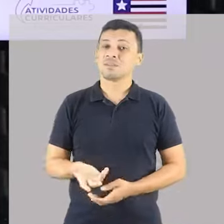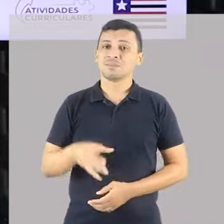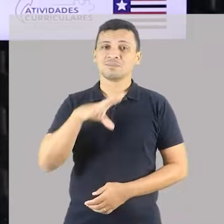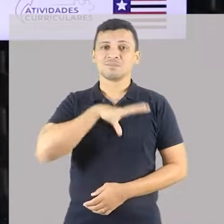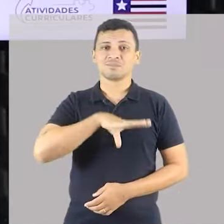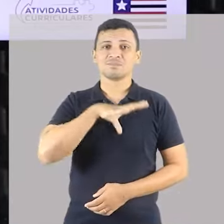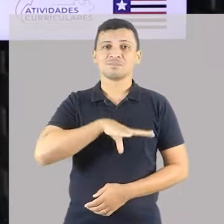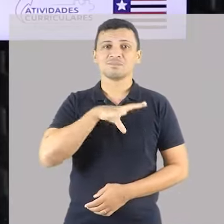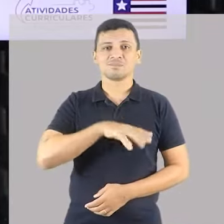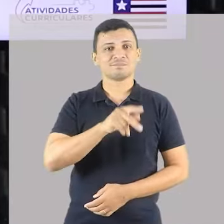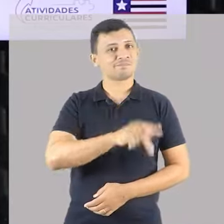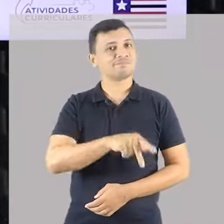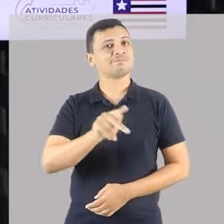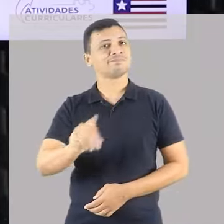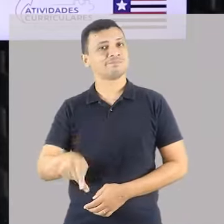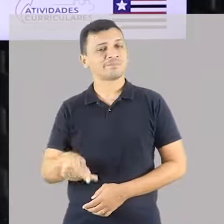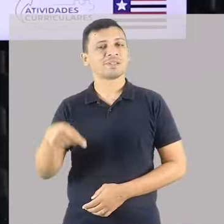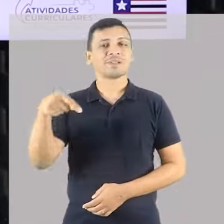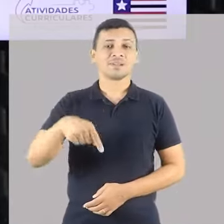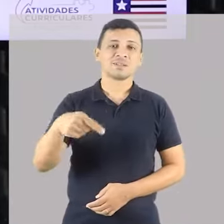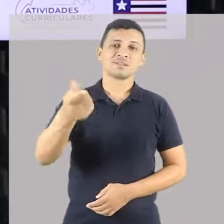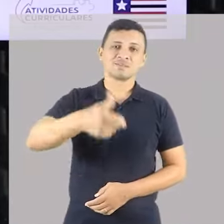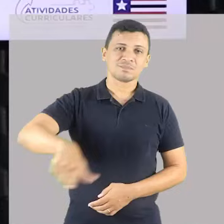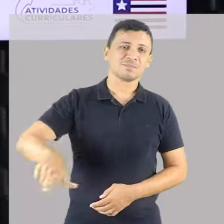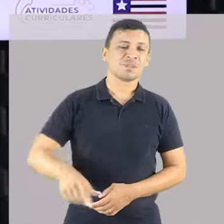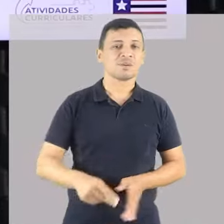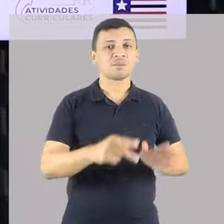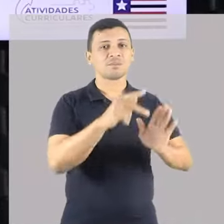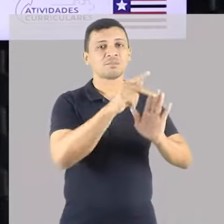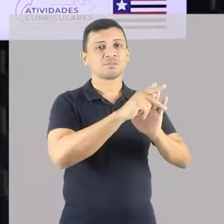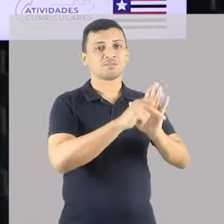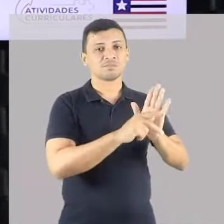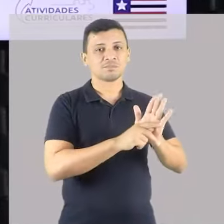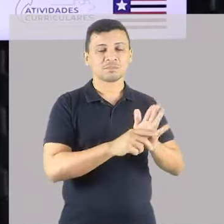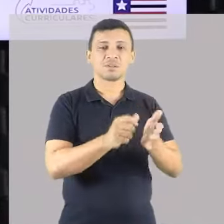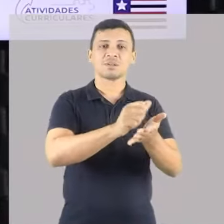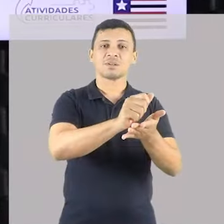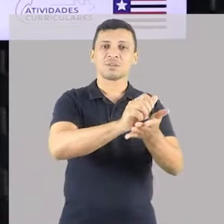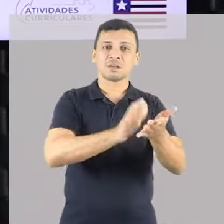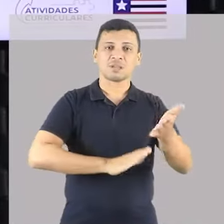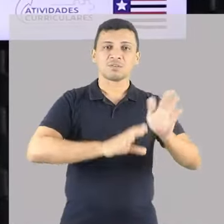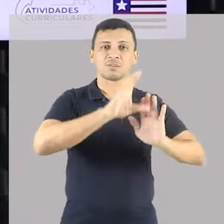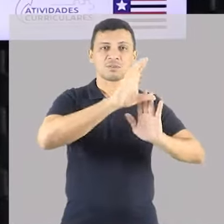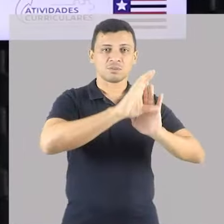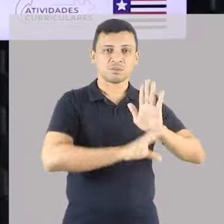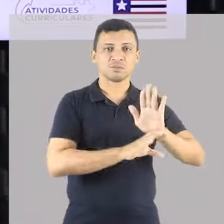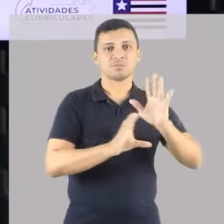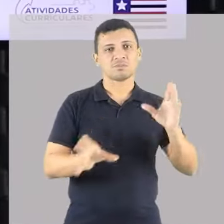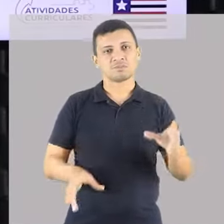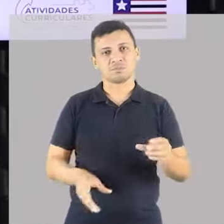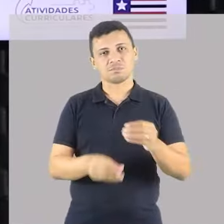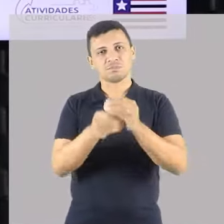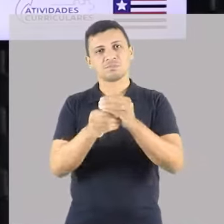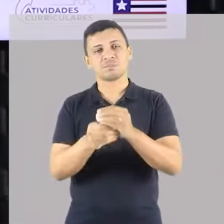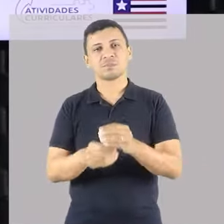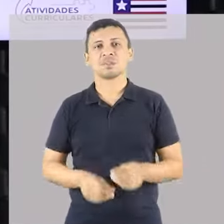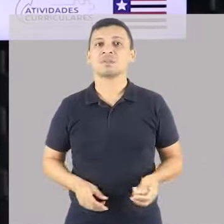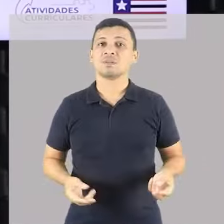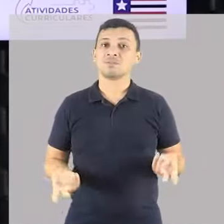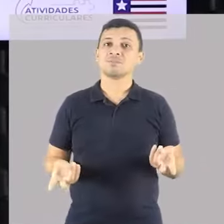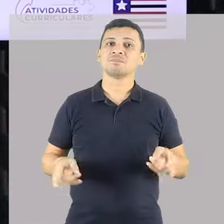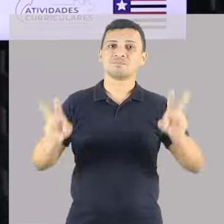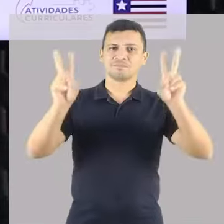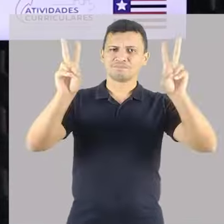estou mais uma vez aqui com você no nosso projeto atividades curriculares complementares desta vez para falarmos de uma